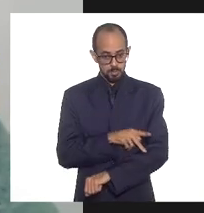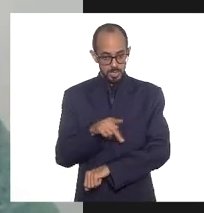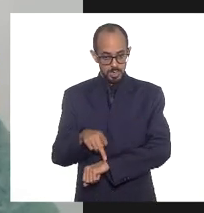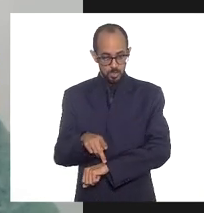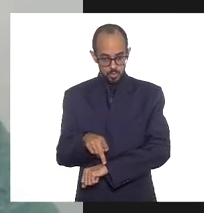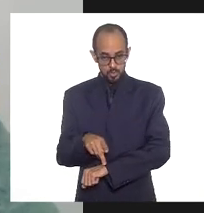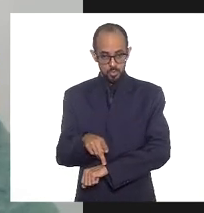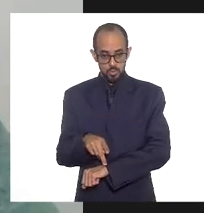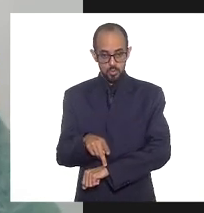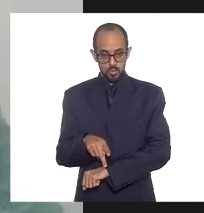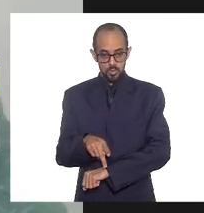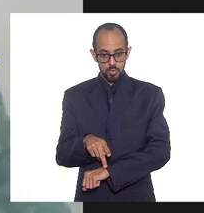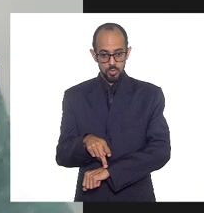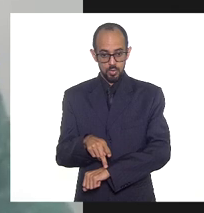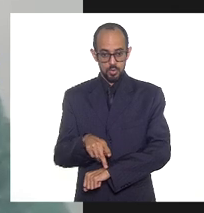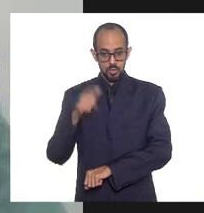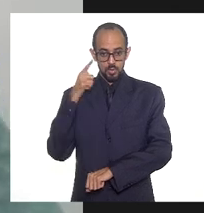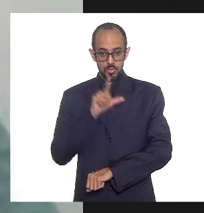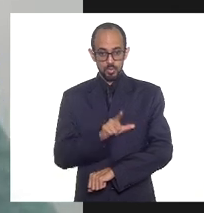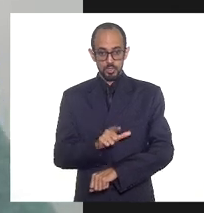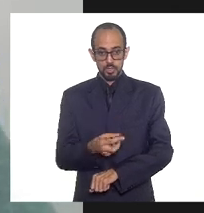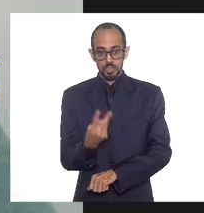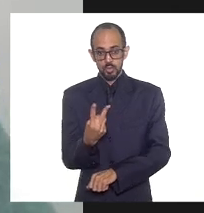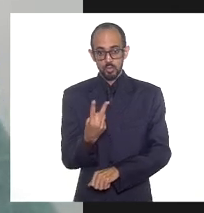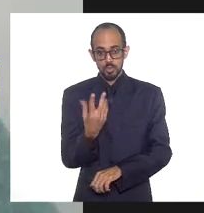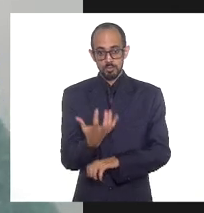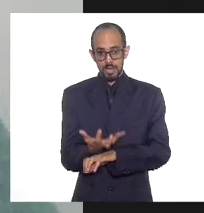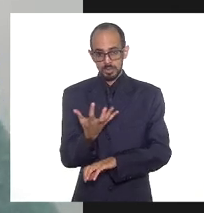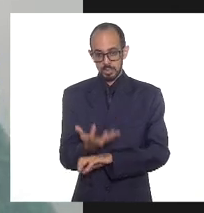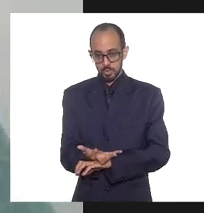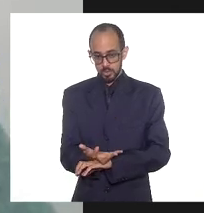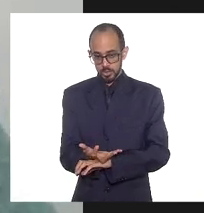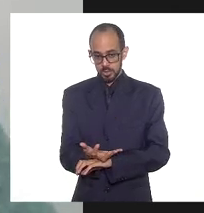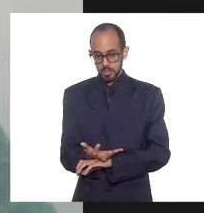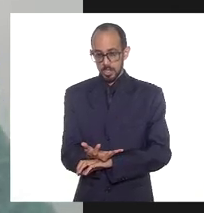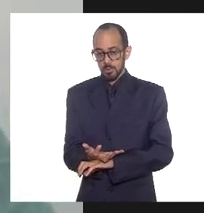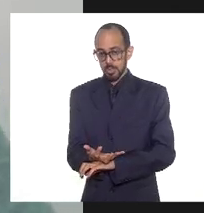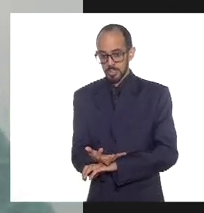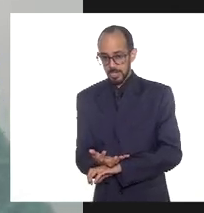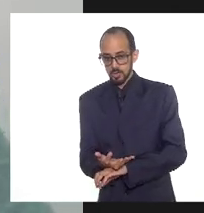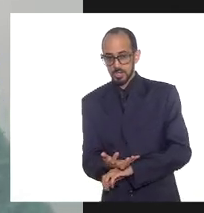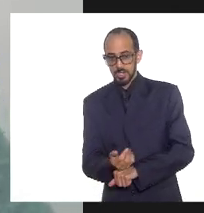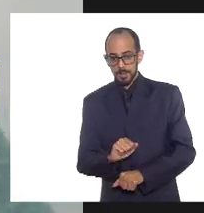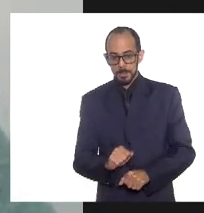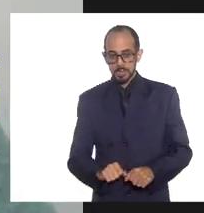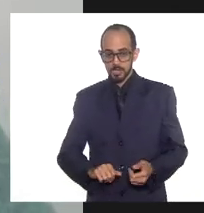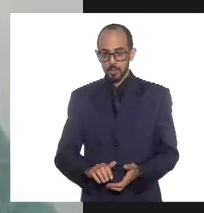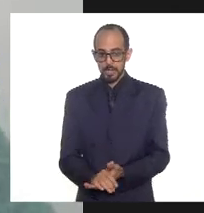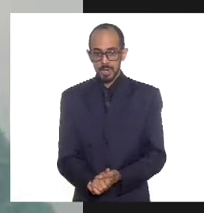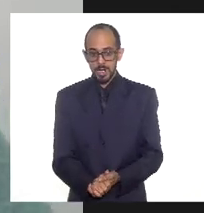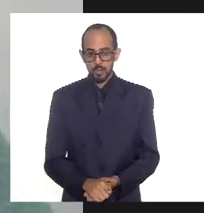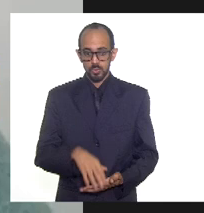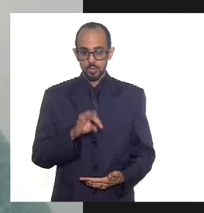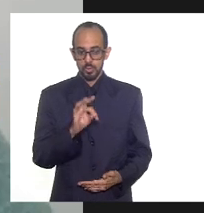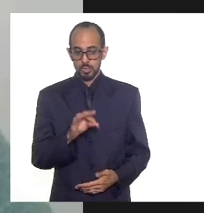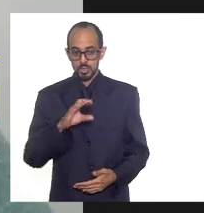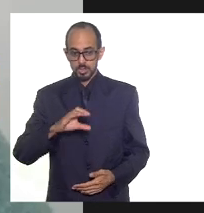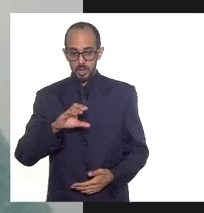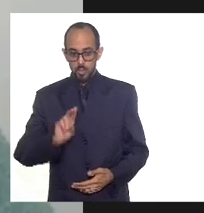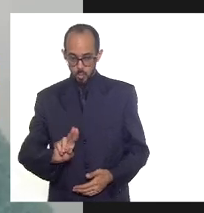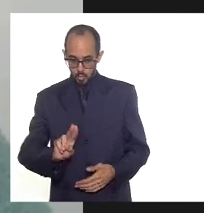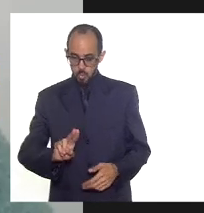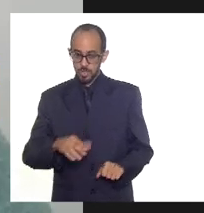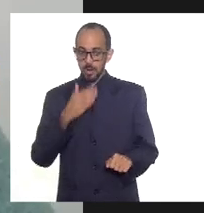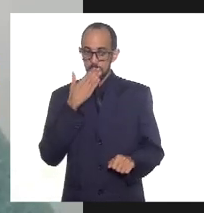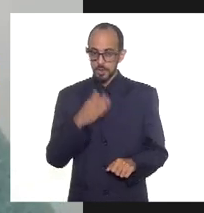a orientadora, possa ter duas matrículas, porque o Tribunal de Contas estava pedindo a todas que estavam, aos